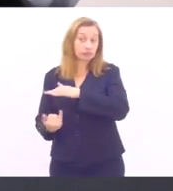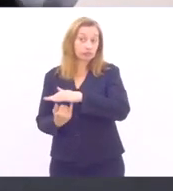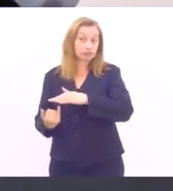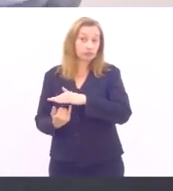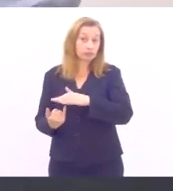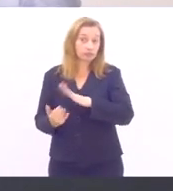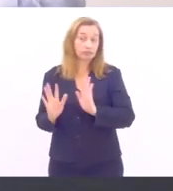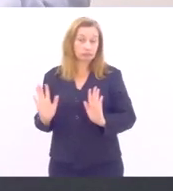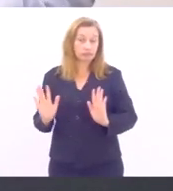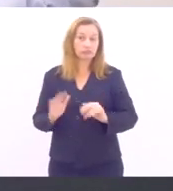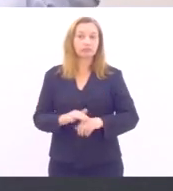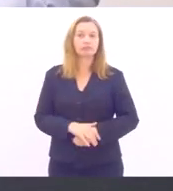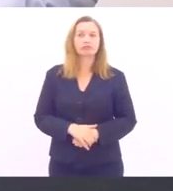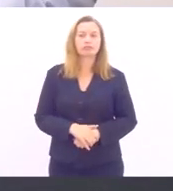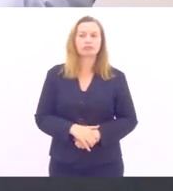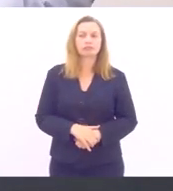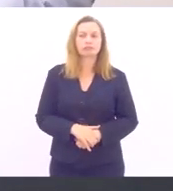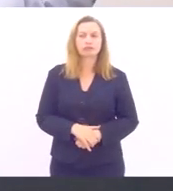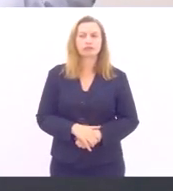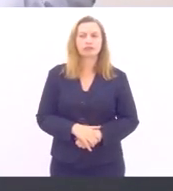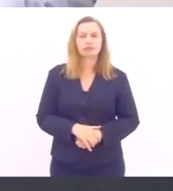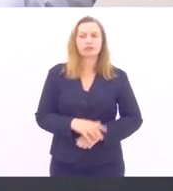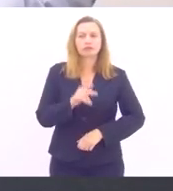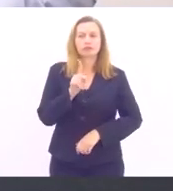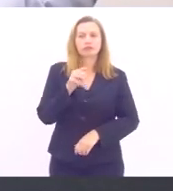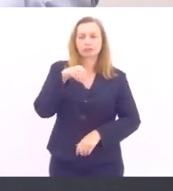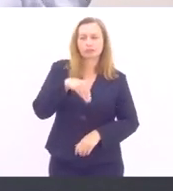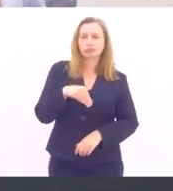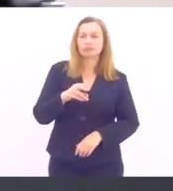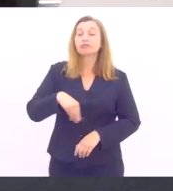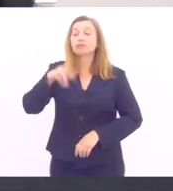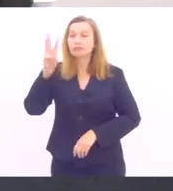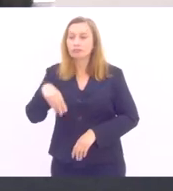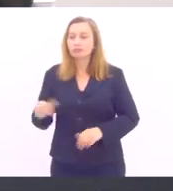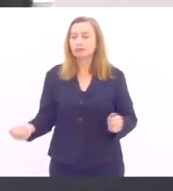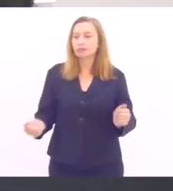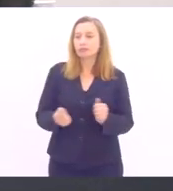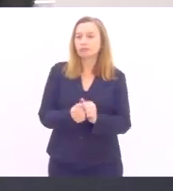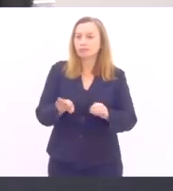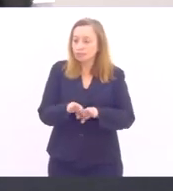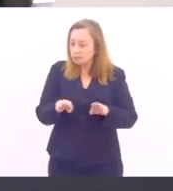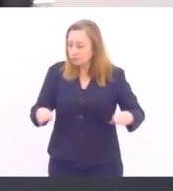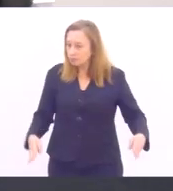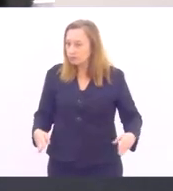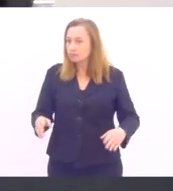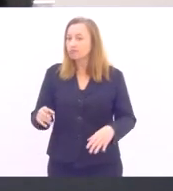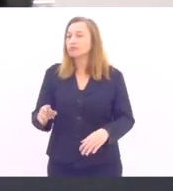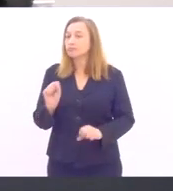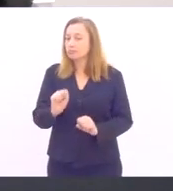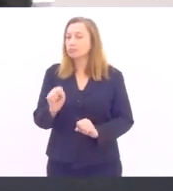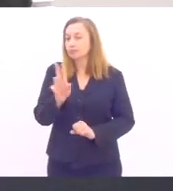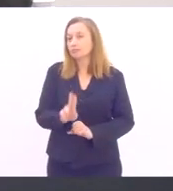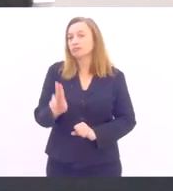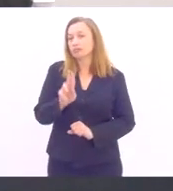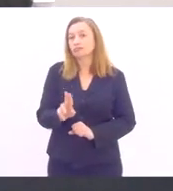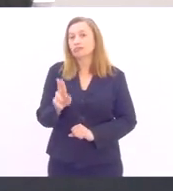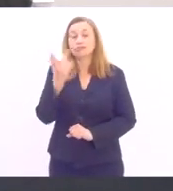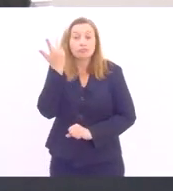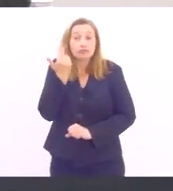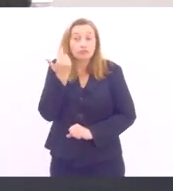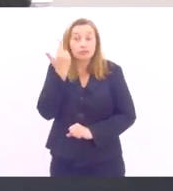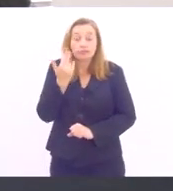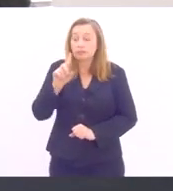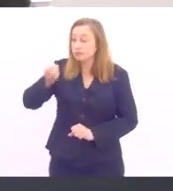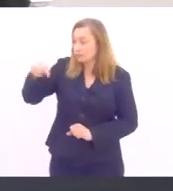vamos abrir exceção para nenhuma. Cabe à PM definir quem estará na mesa, quem não estiver poderá usar da palavra, como os outros